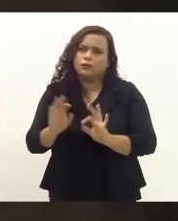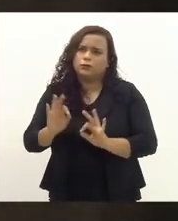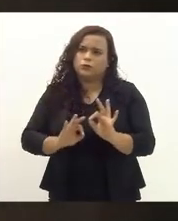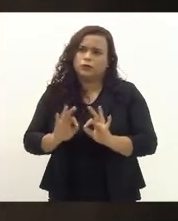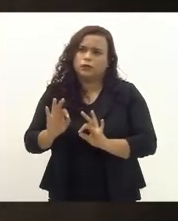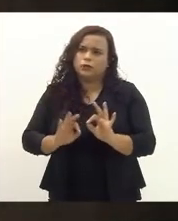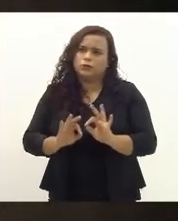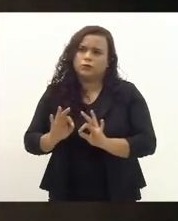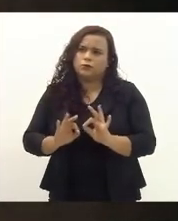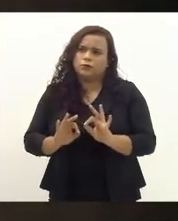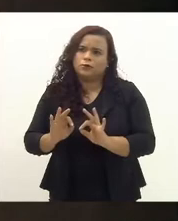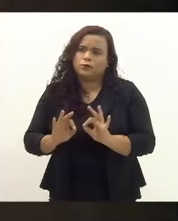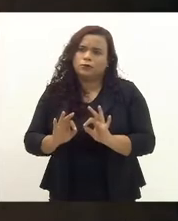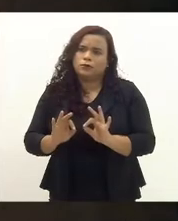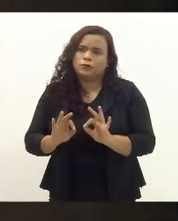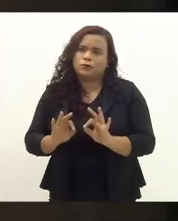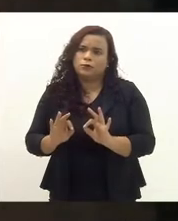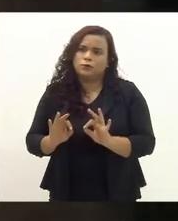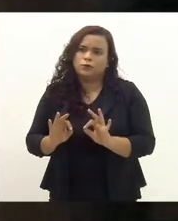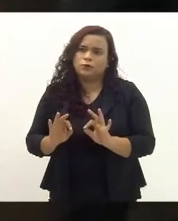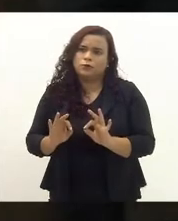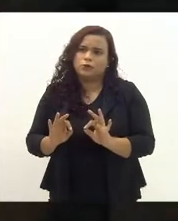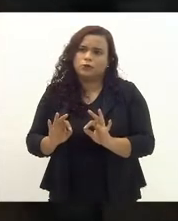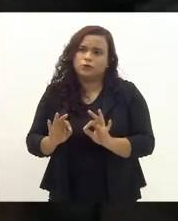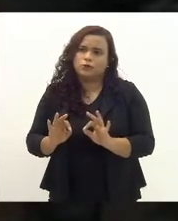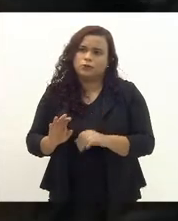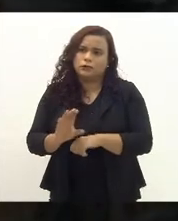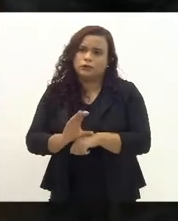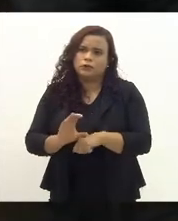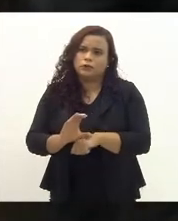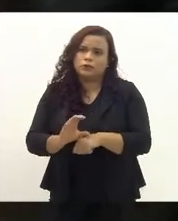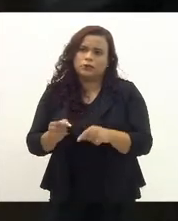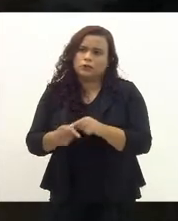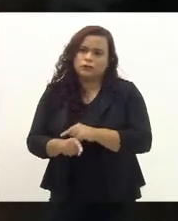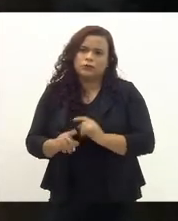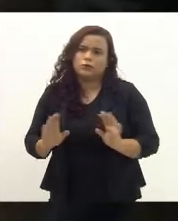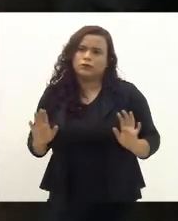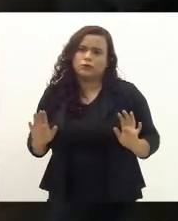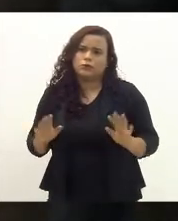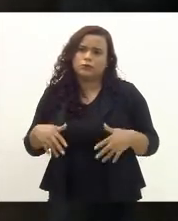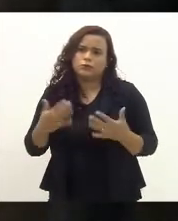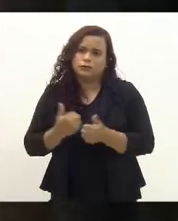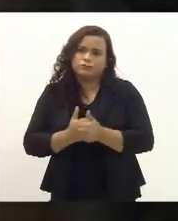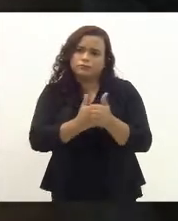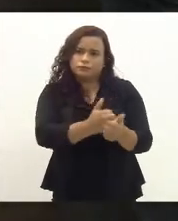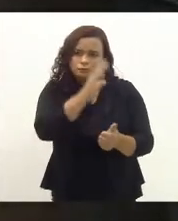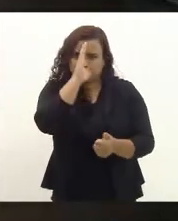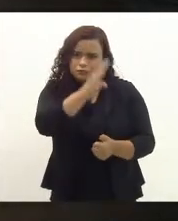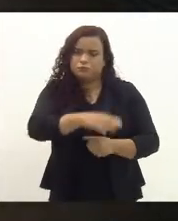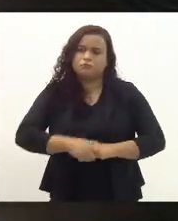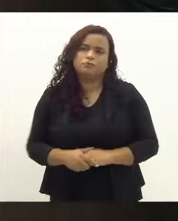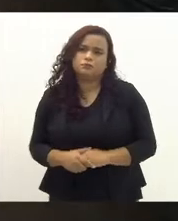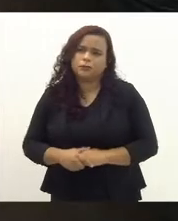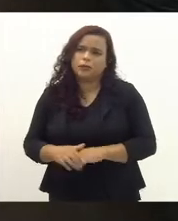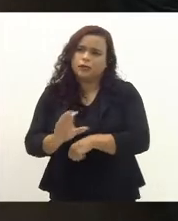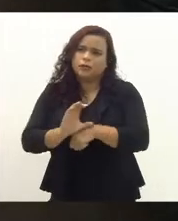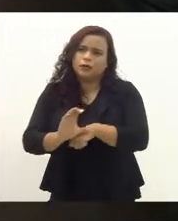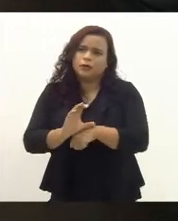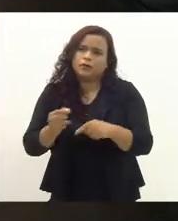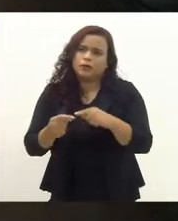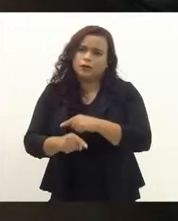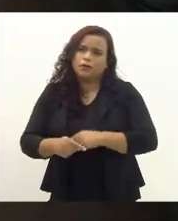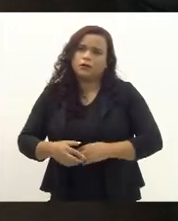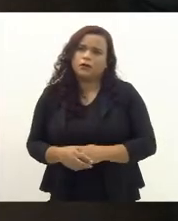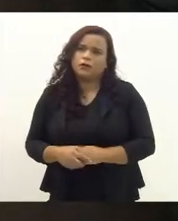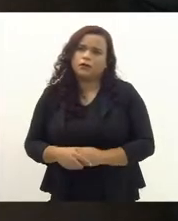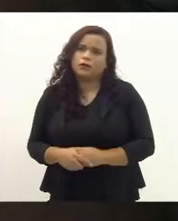teve como e foi Incondicional então o acessório acompanha o principal é incondicional